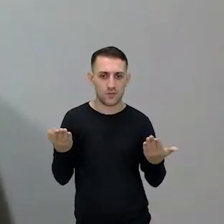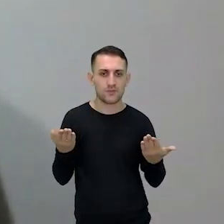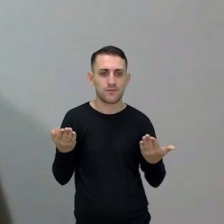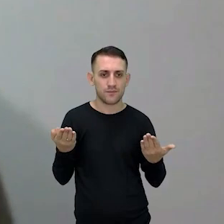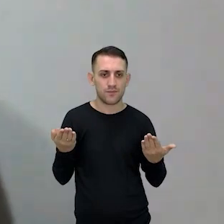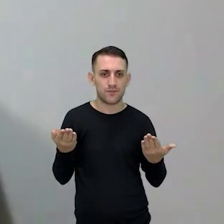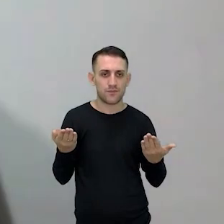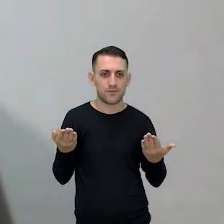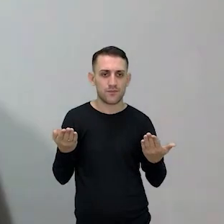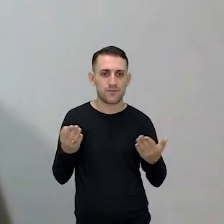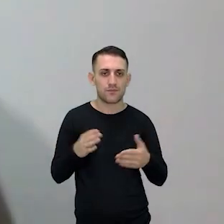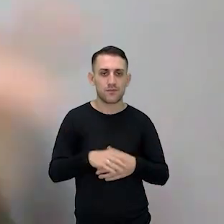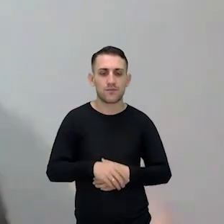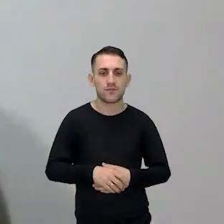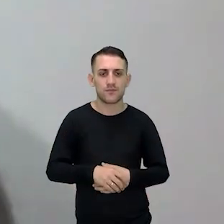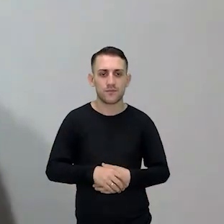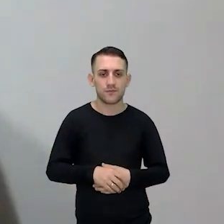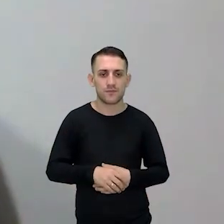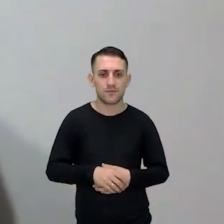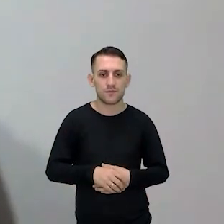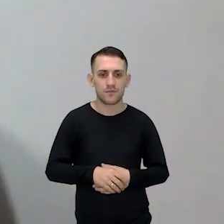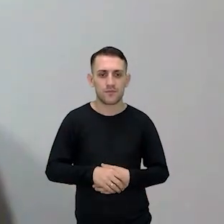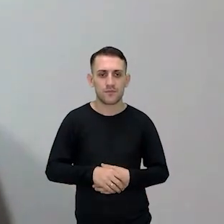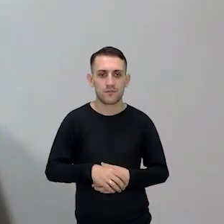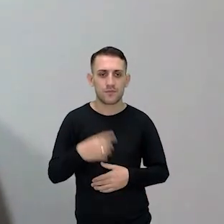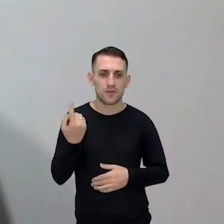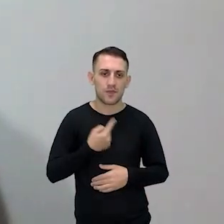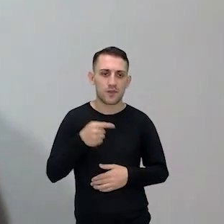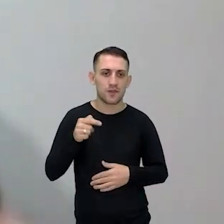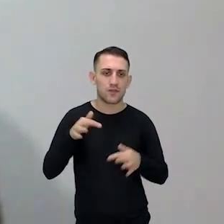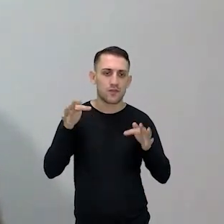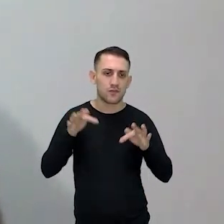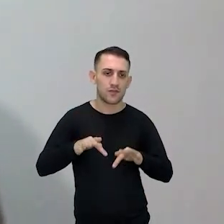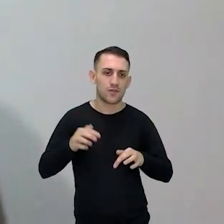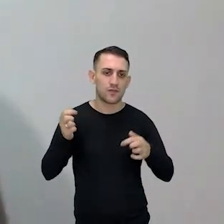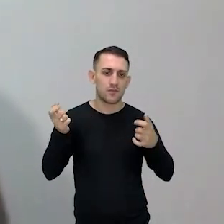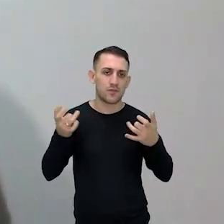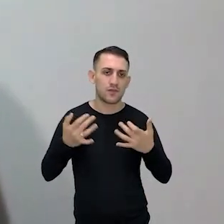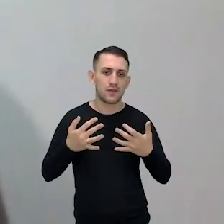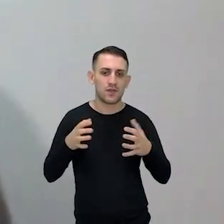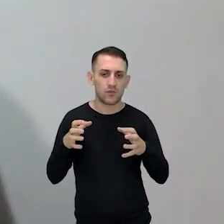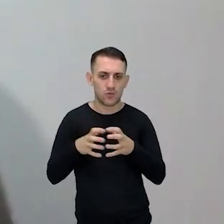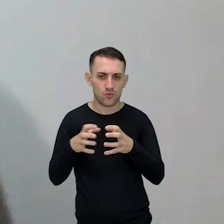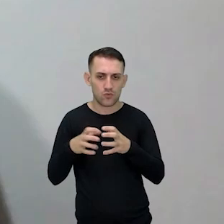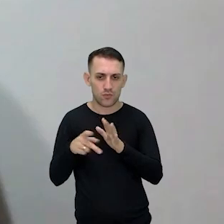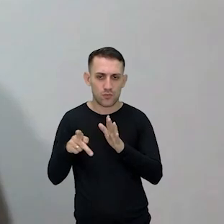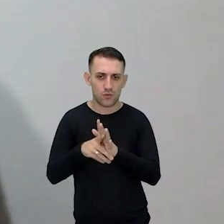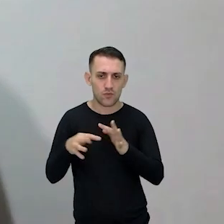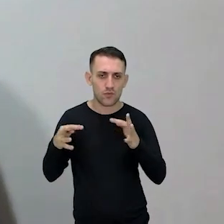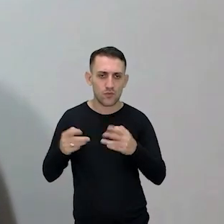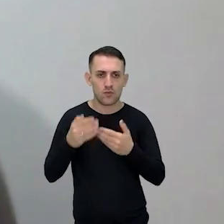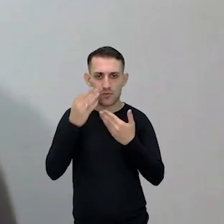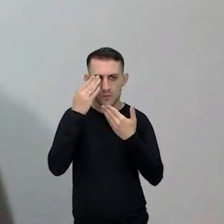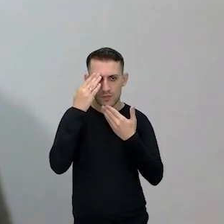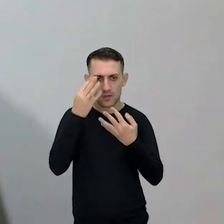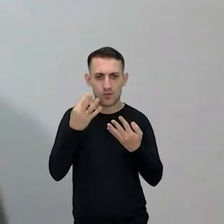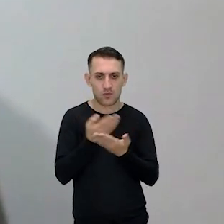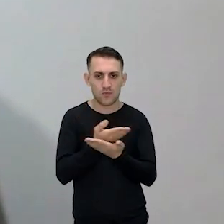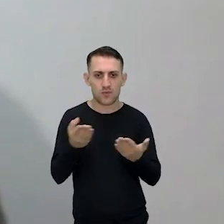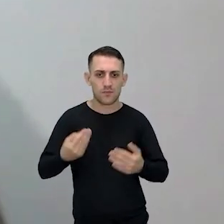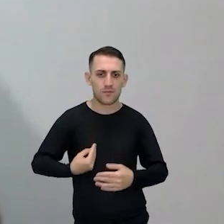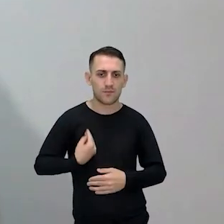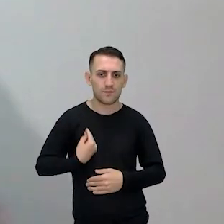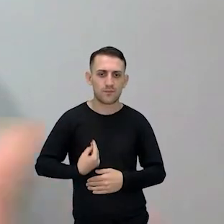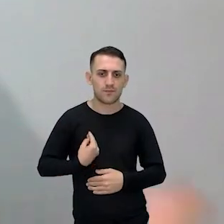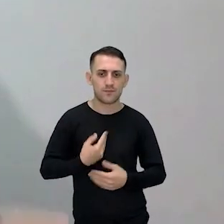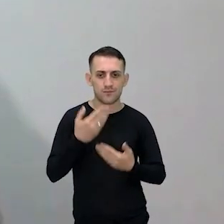né? Como estamos aí logo no finalzinho, então vou falar pela equipe, tá? Então, muito obrigado pela presença de